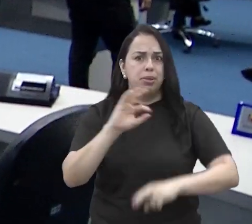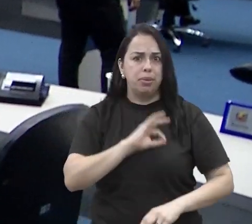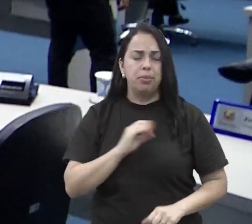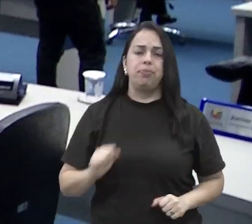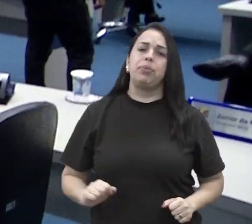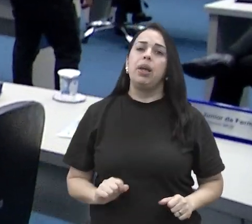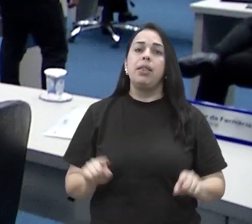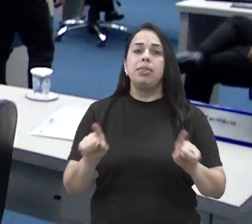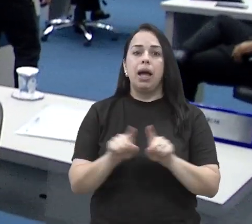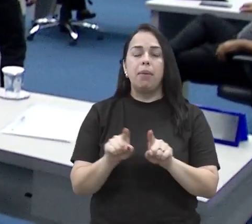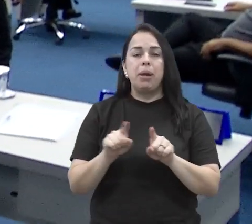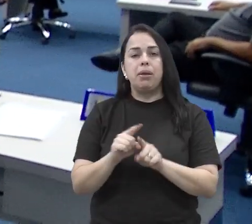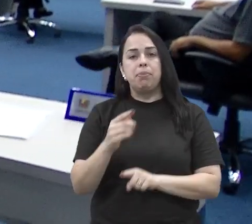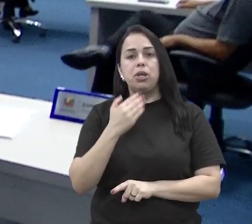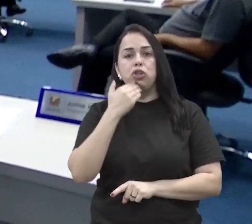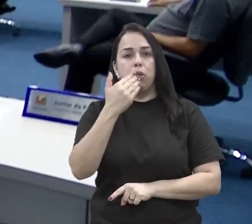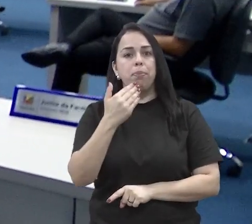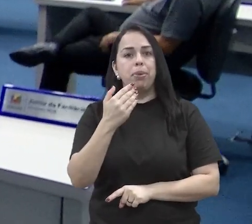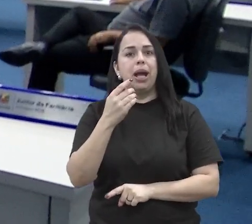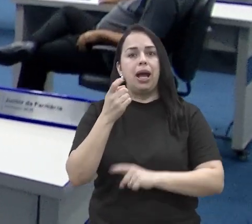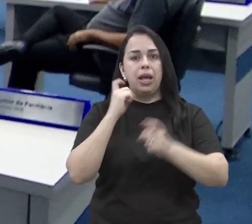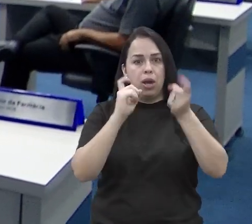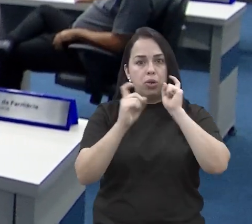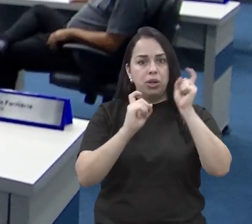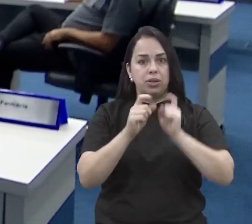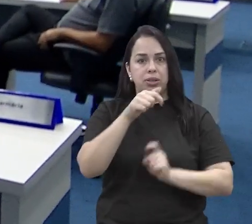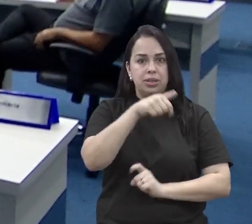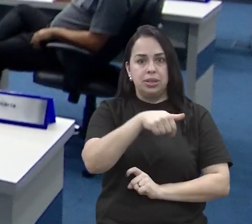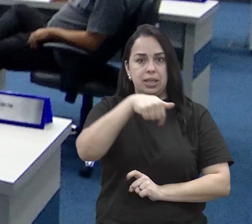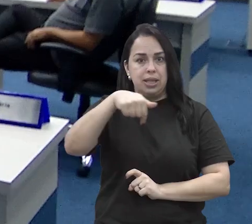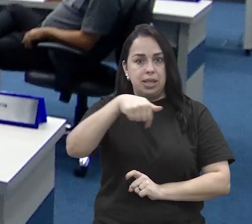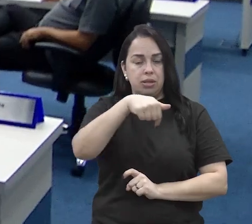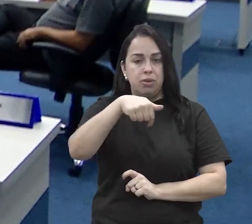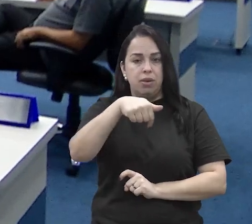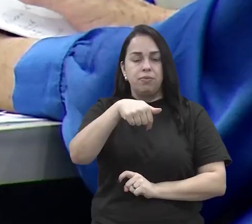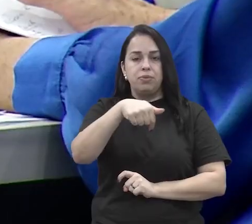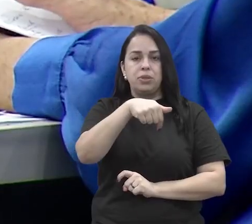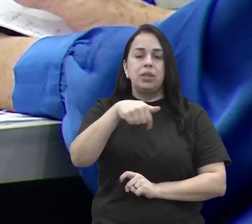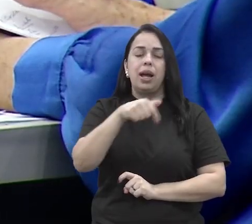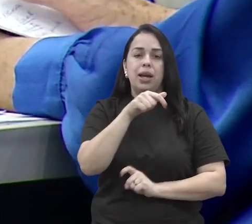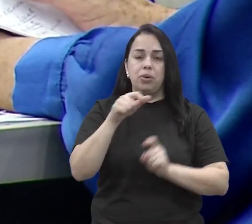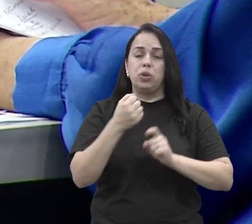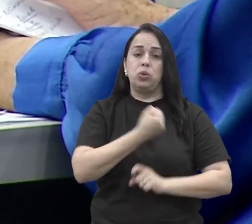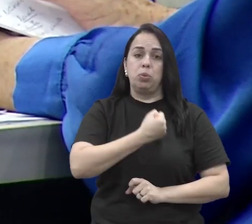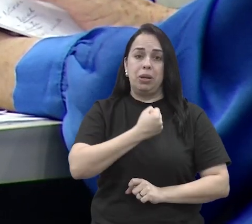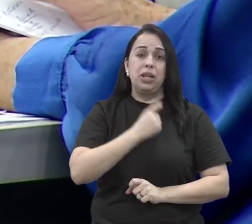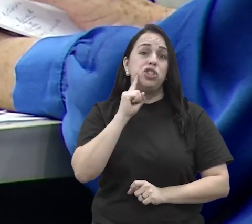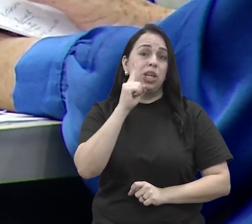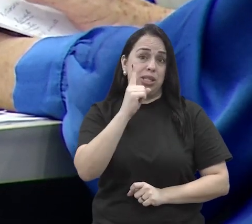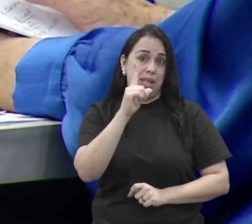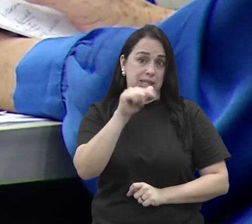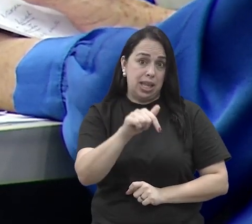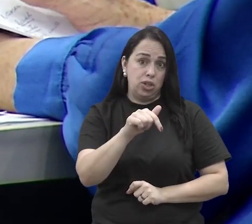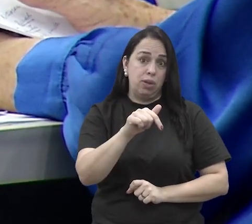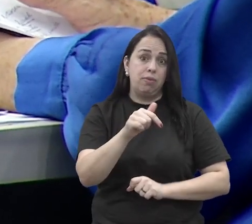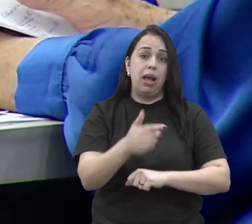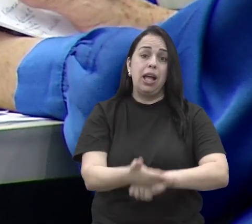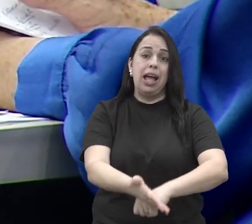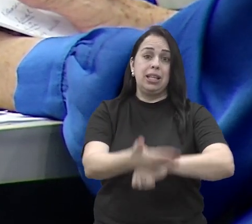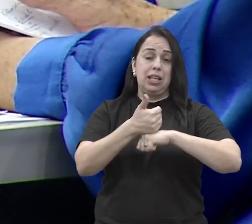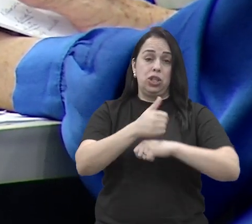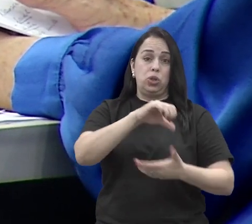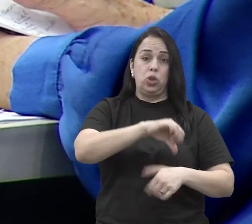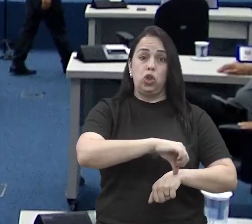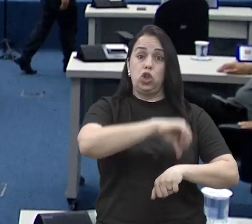durante os trabalhos, foi aprovada a antecipação do horário da 77ª sessão, na próxima terça-feira, dia 17, para